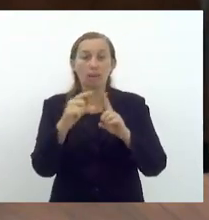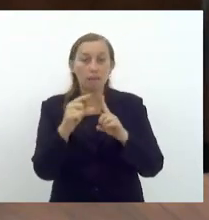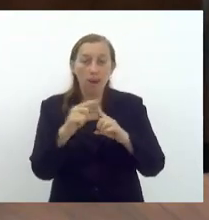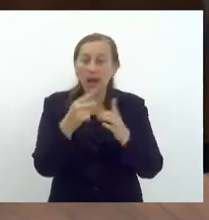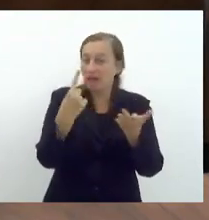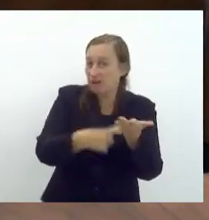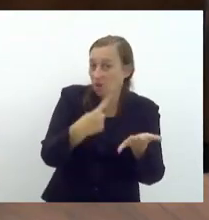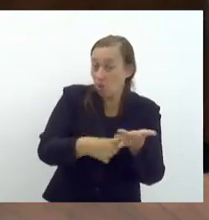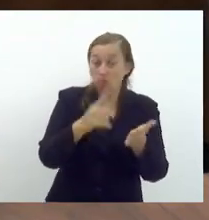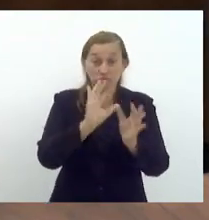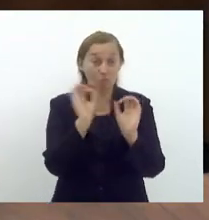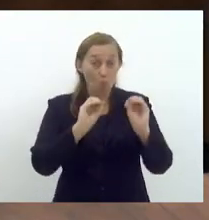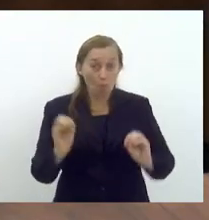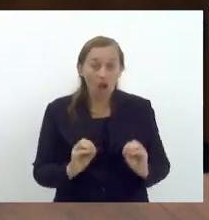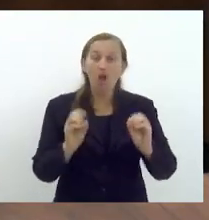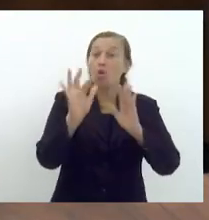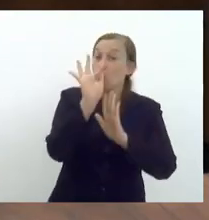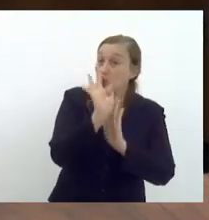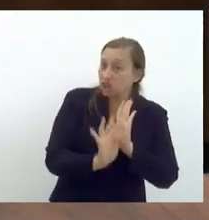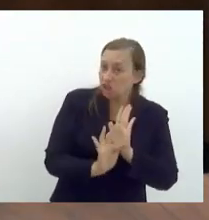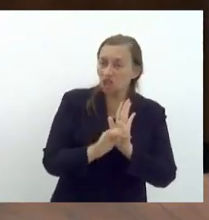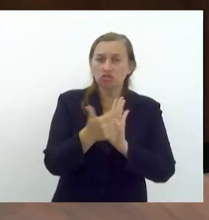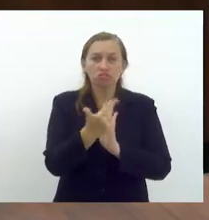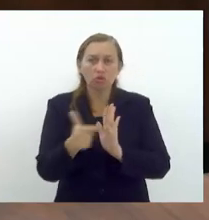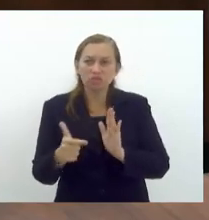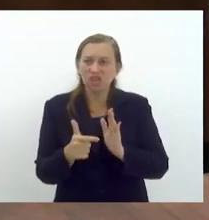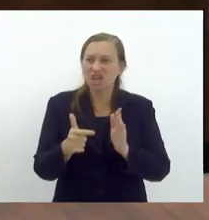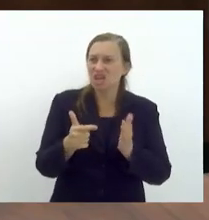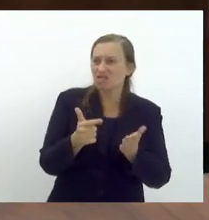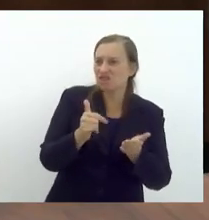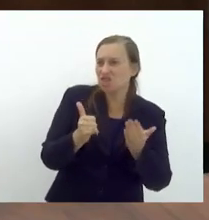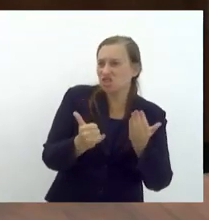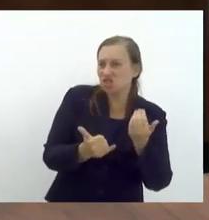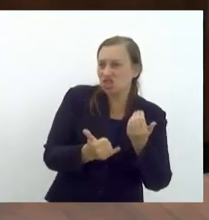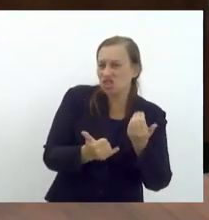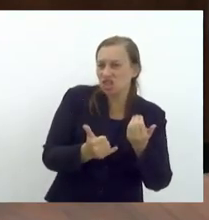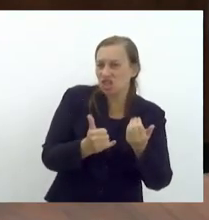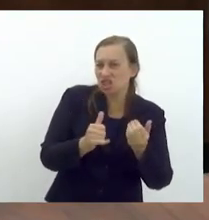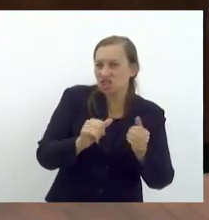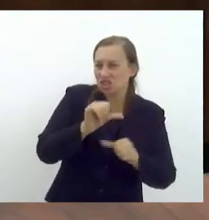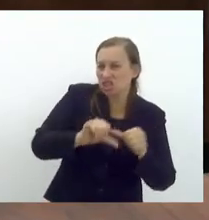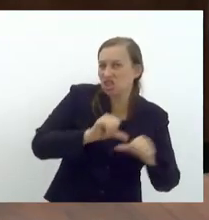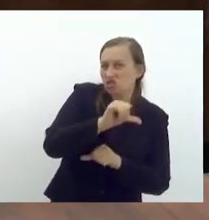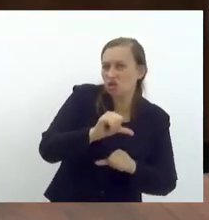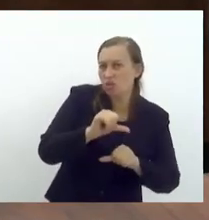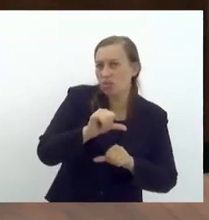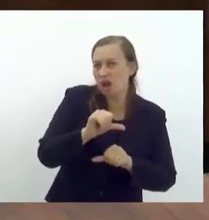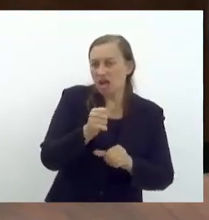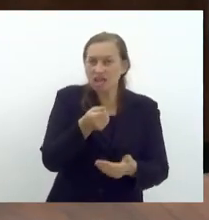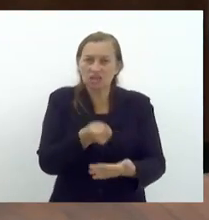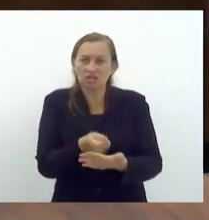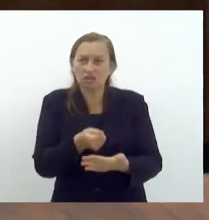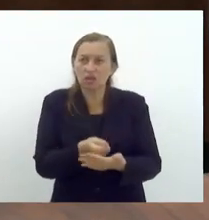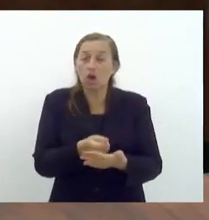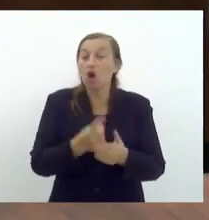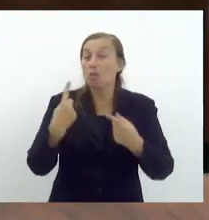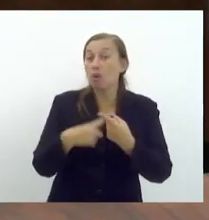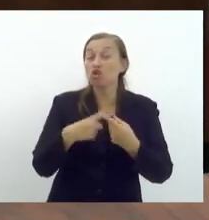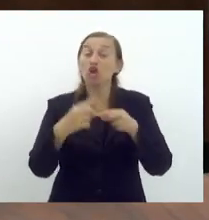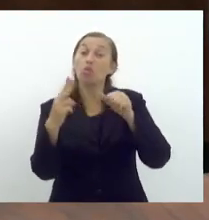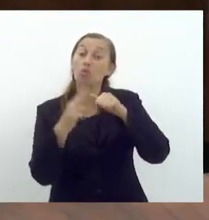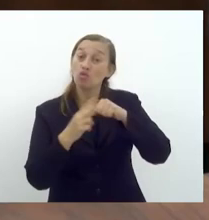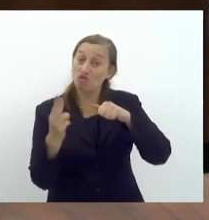palavra o texto não houve qualquer tipo de trapaça no sentido de transformar e autorizativo porque o verbo